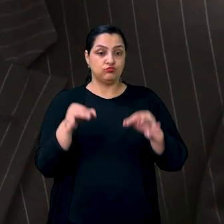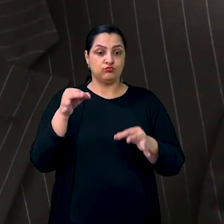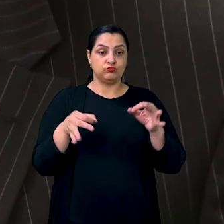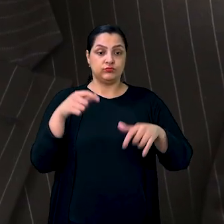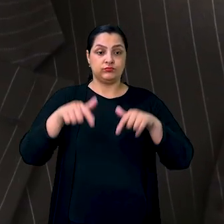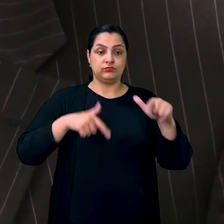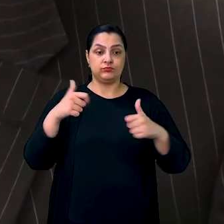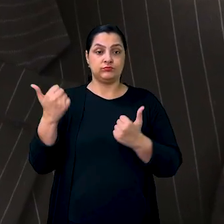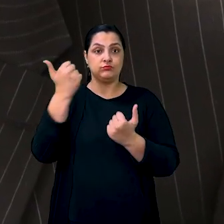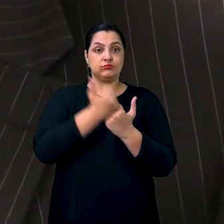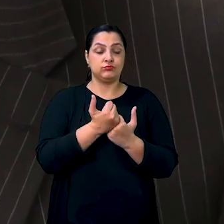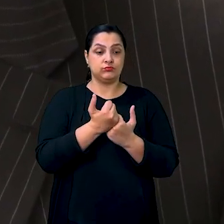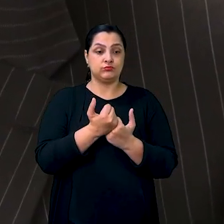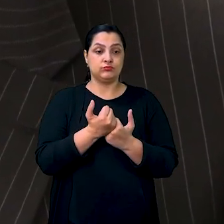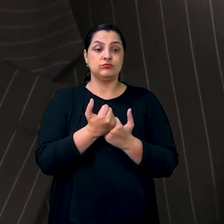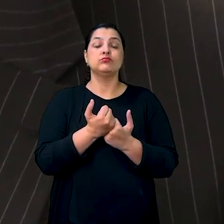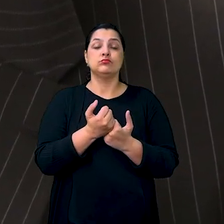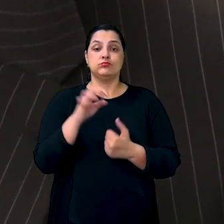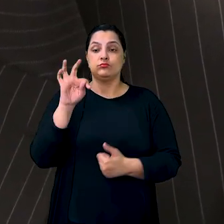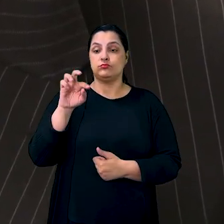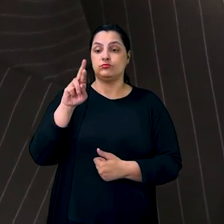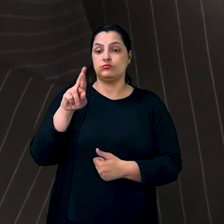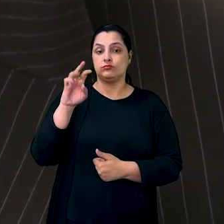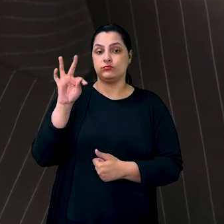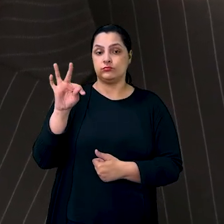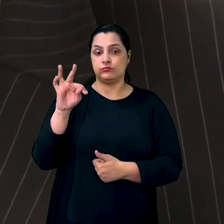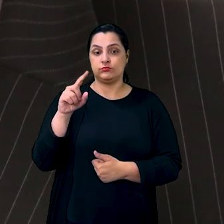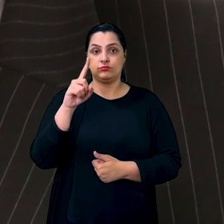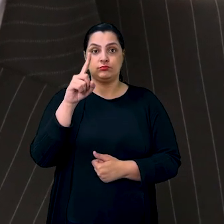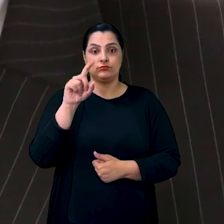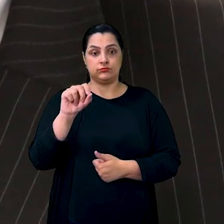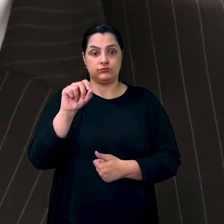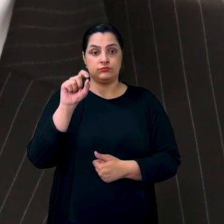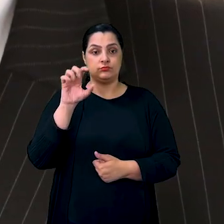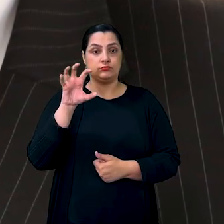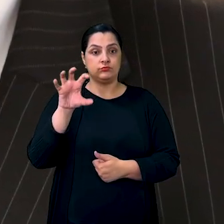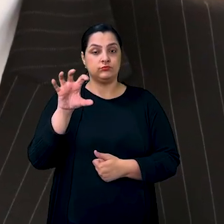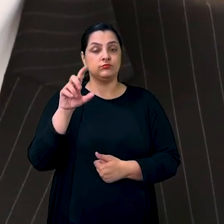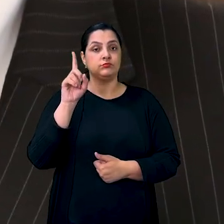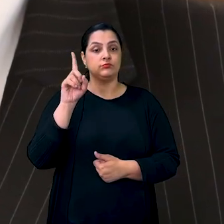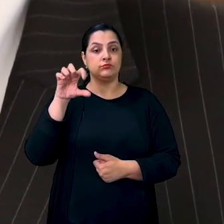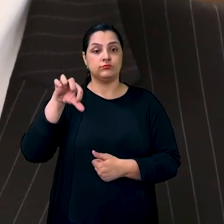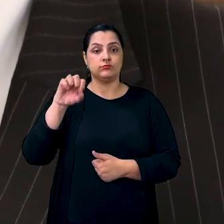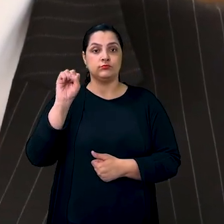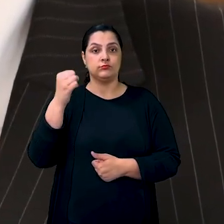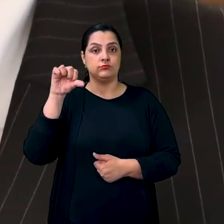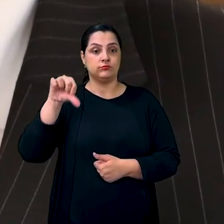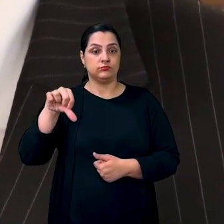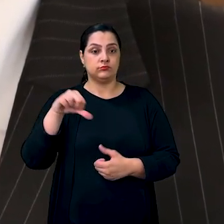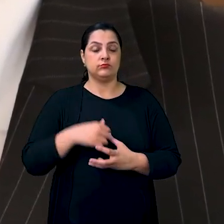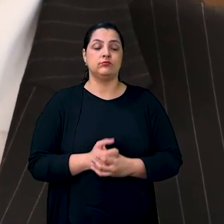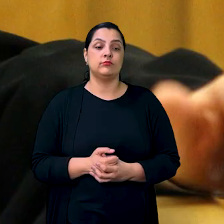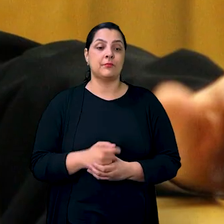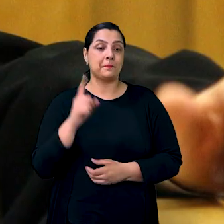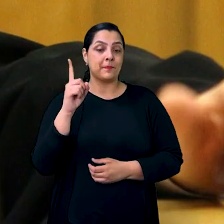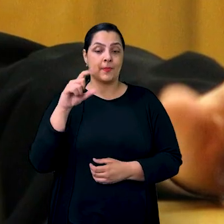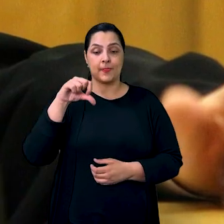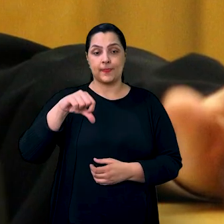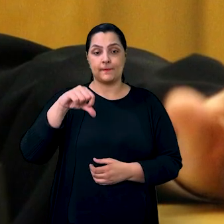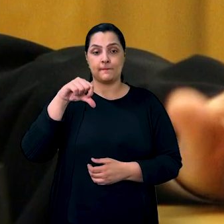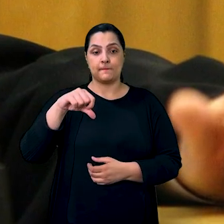magistratura como juiz do trabalho substituto no Tribunal Regional do Trabalho da 10ª Região em 1989.